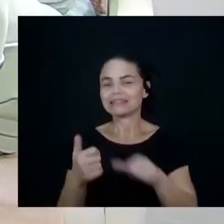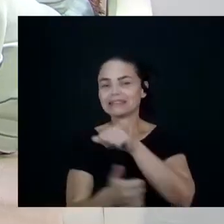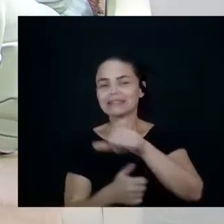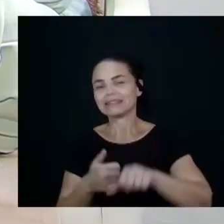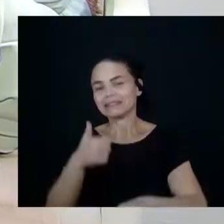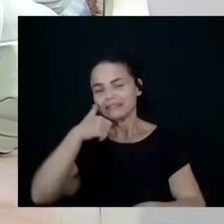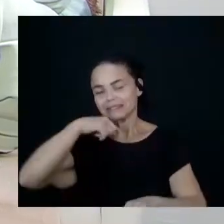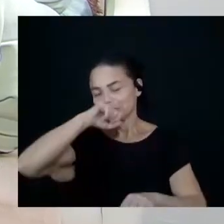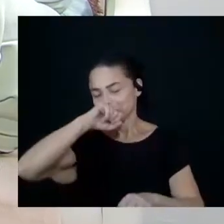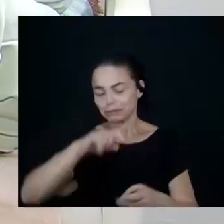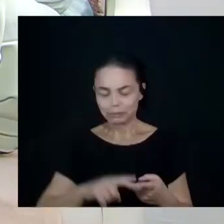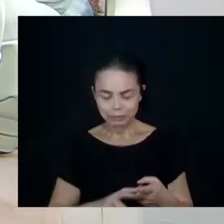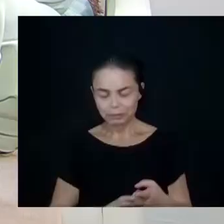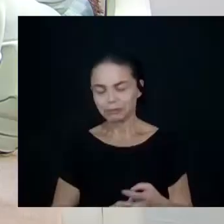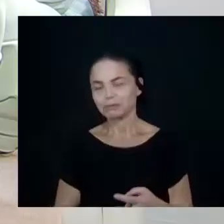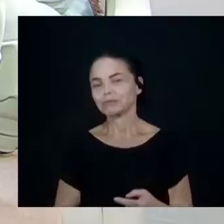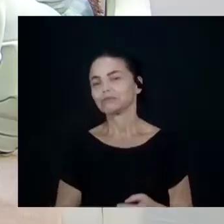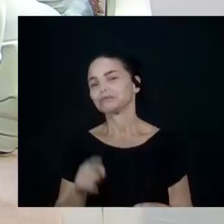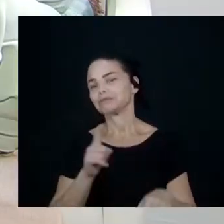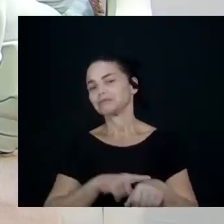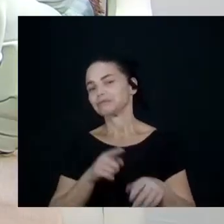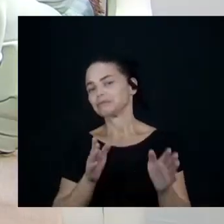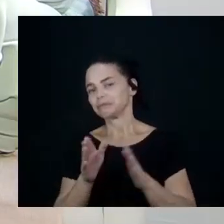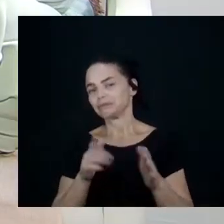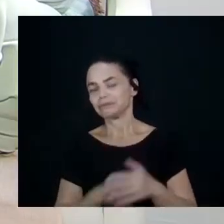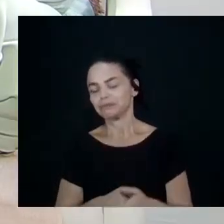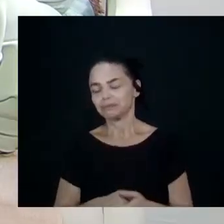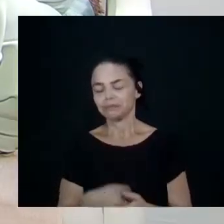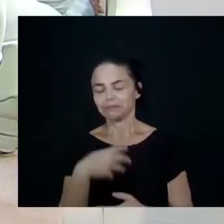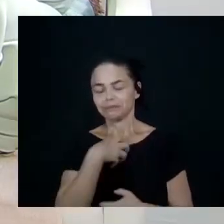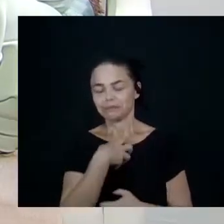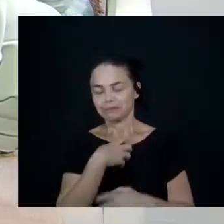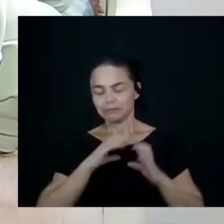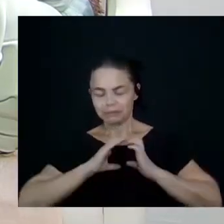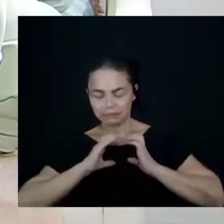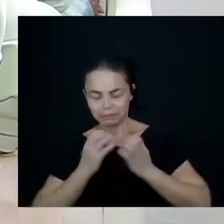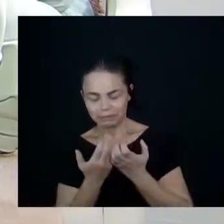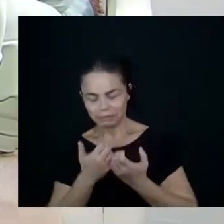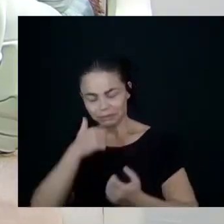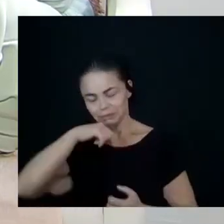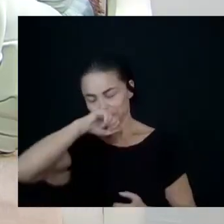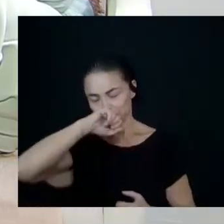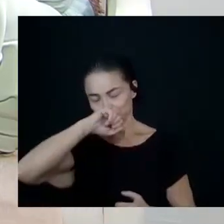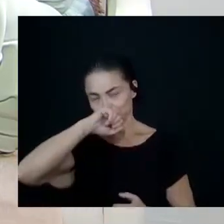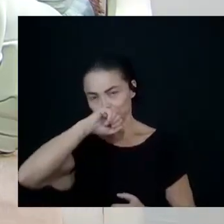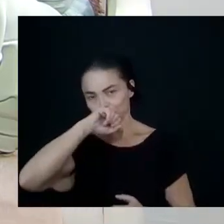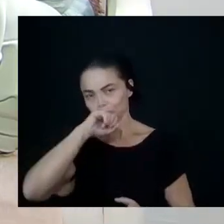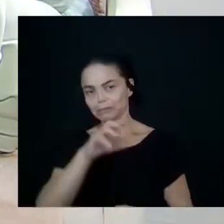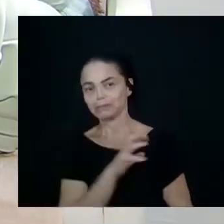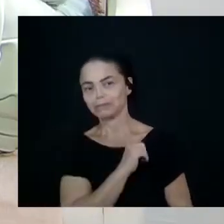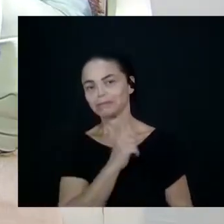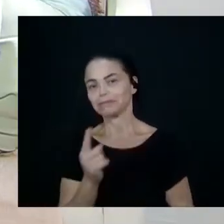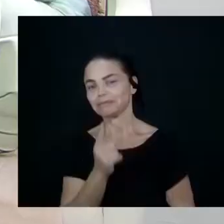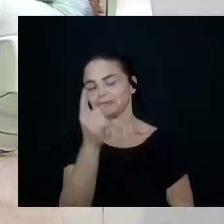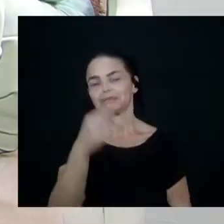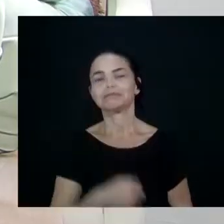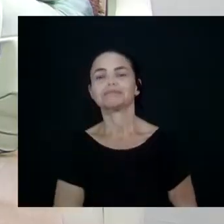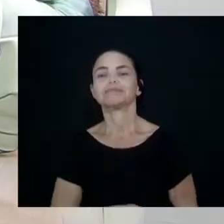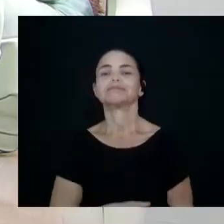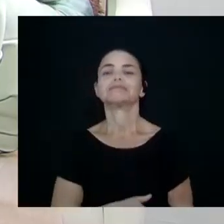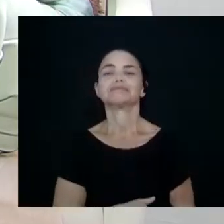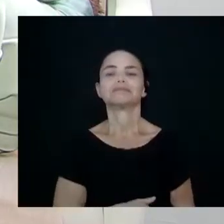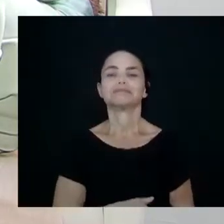se torna mãe? E em que momento você encontra a comunidade? O que estava acontecendo na sua vida?